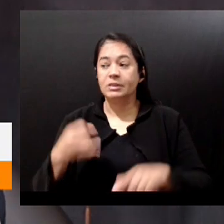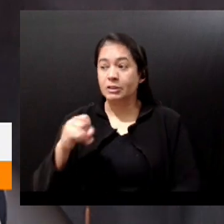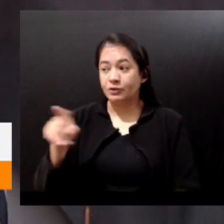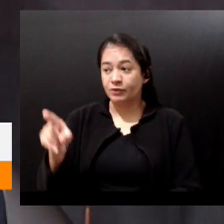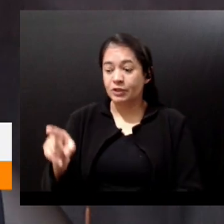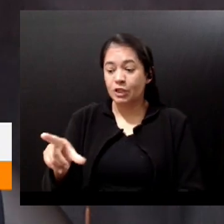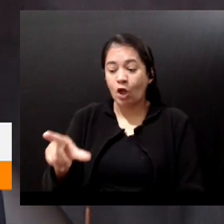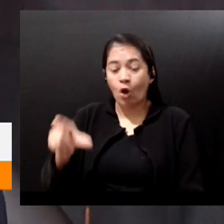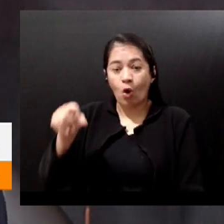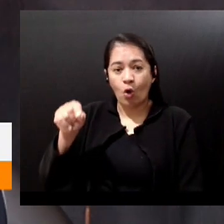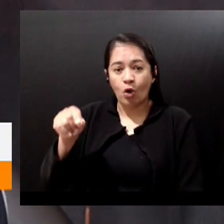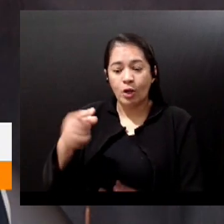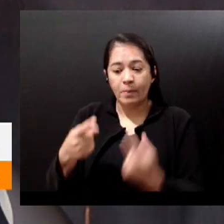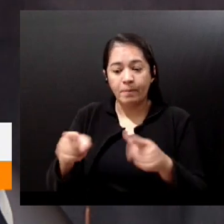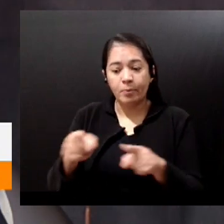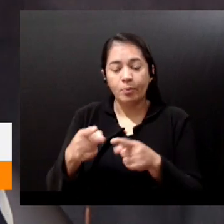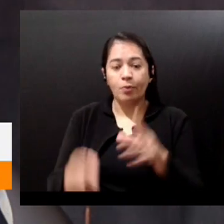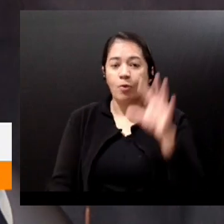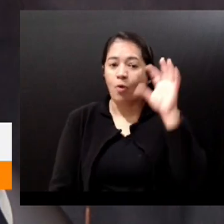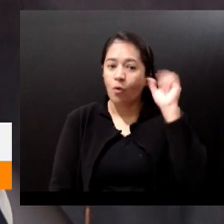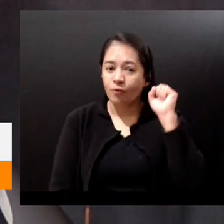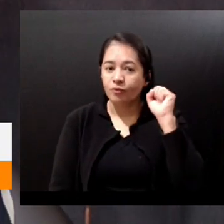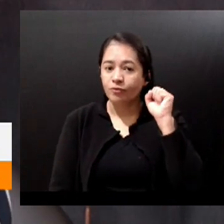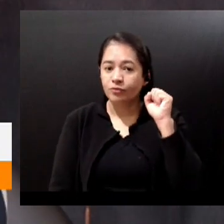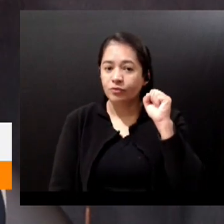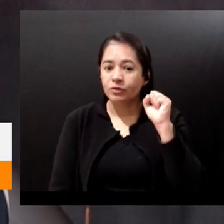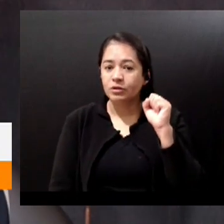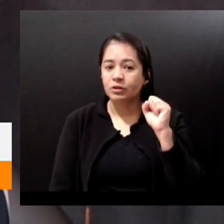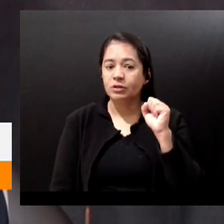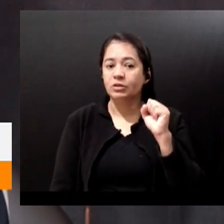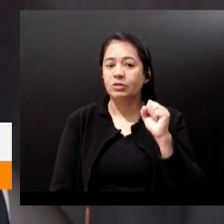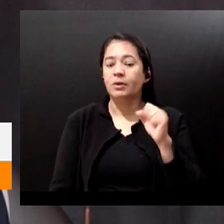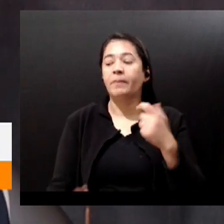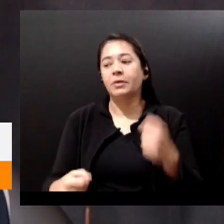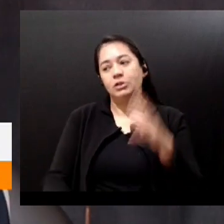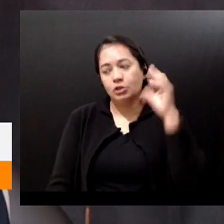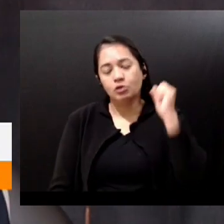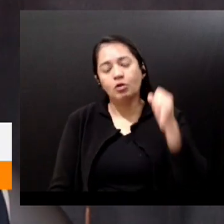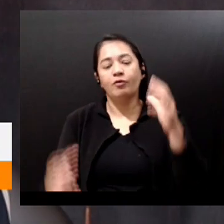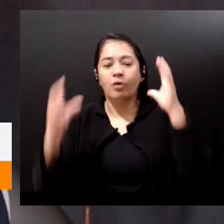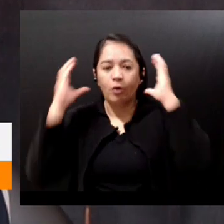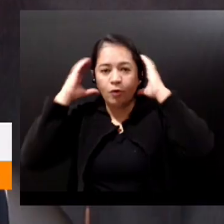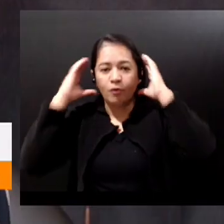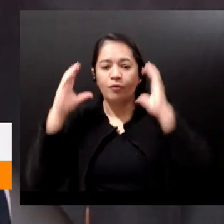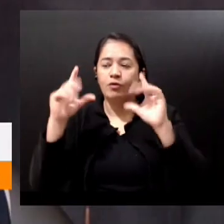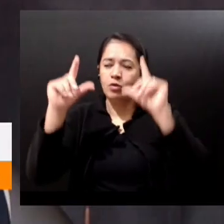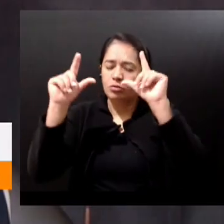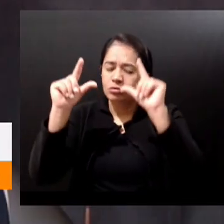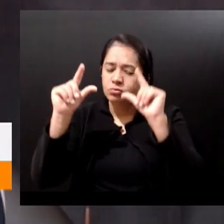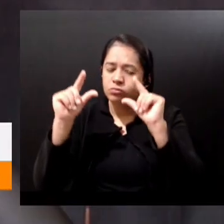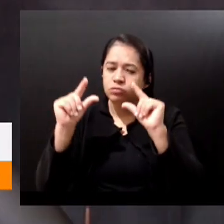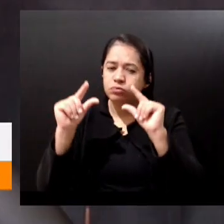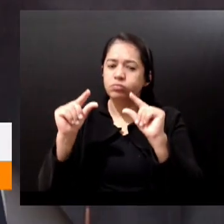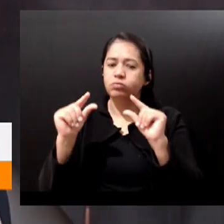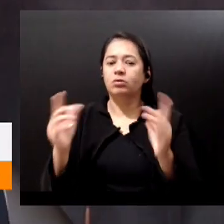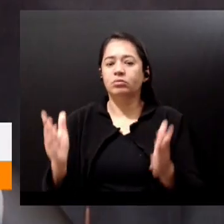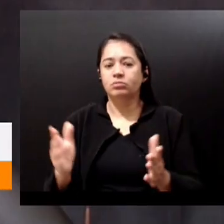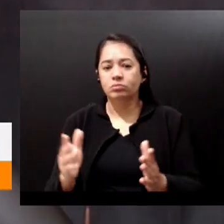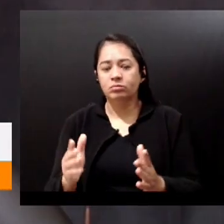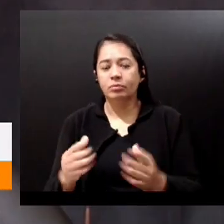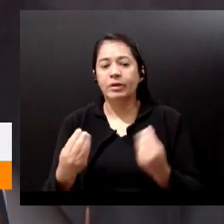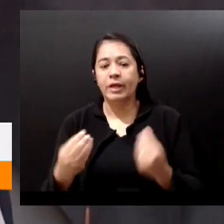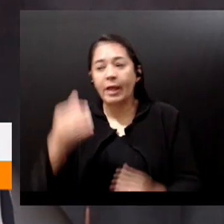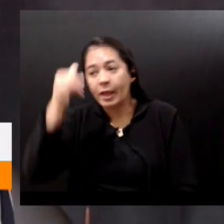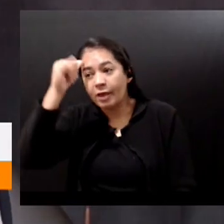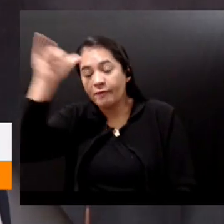música, ouça com o fone de ouvido, né, no volume mais ameno, né, mais baixo, para sempre pensando que,